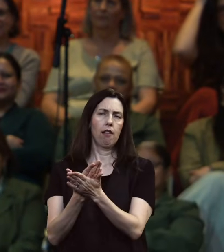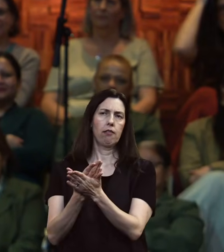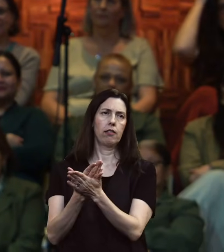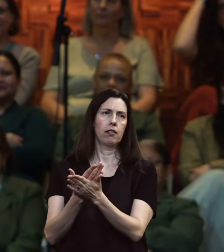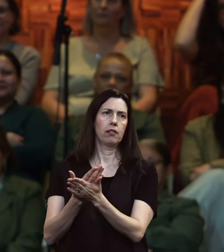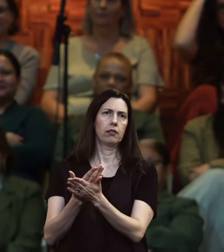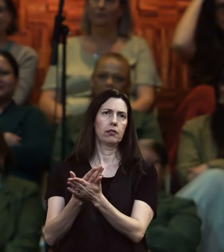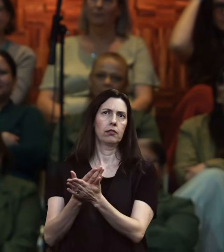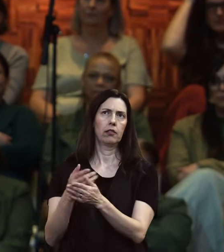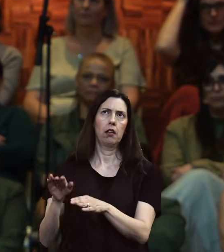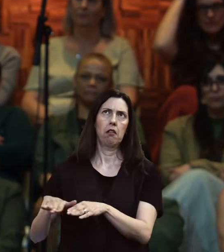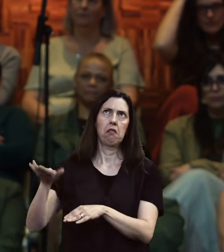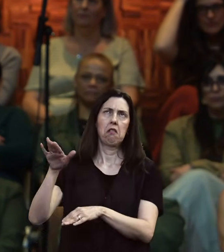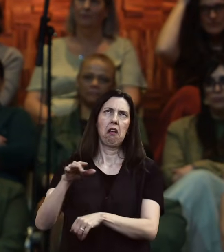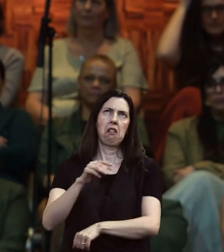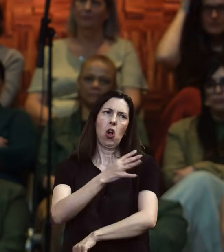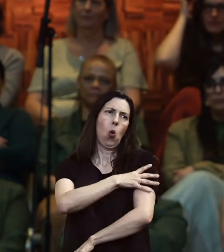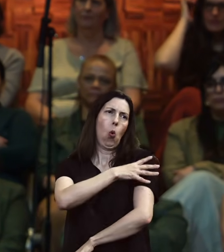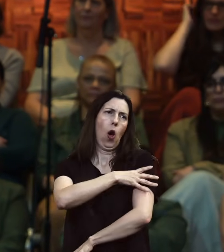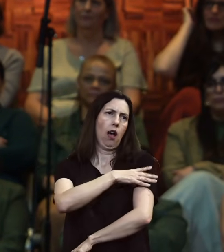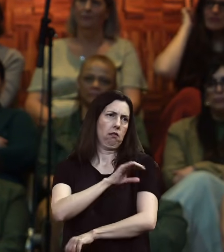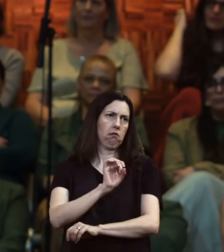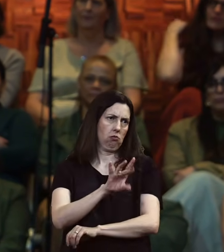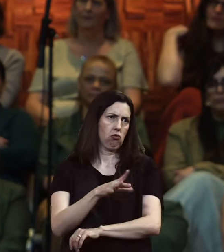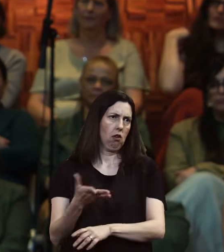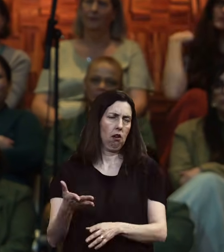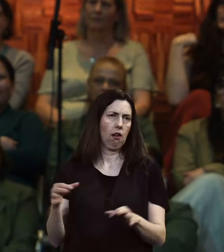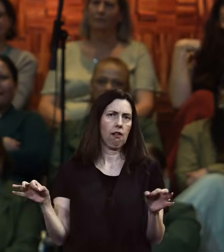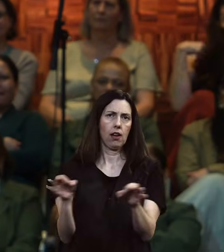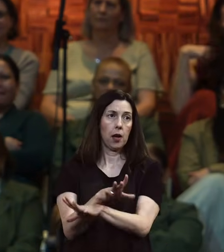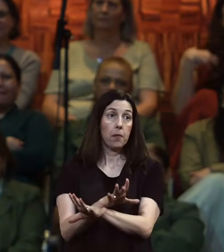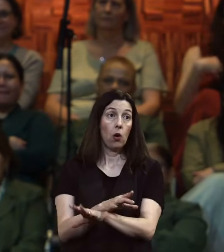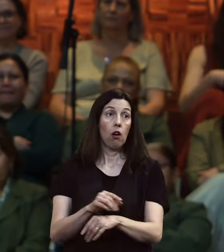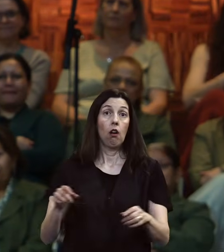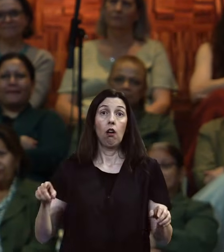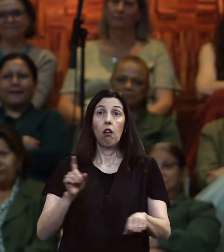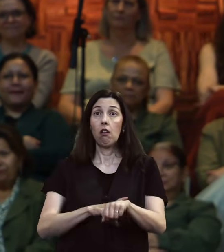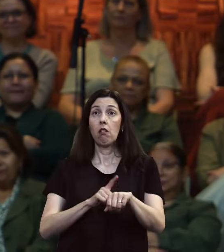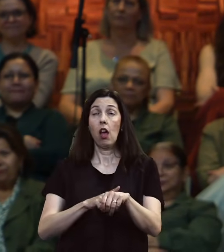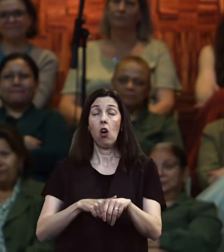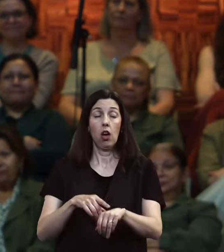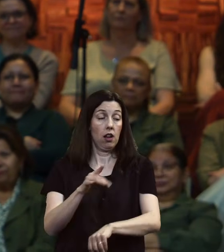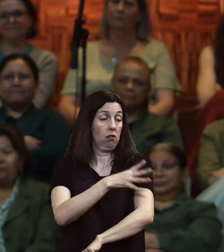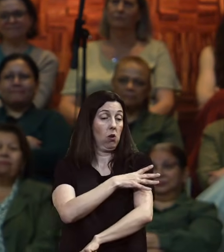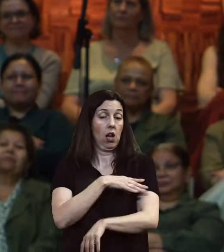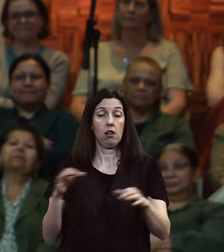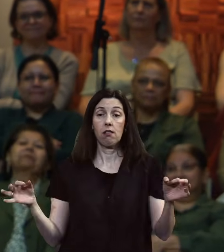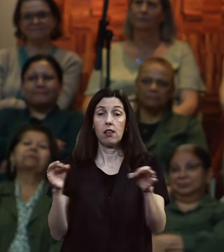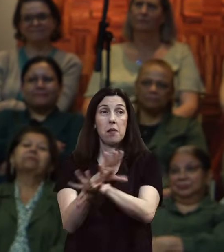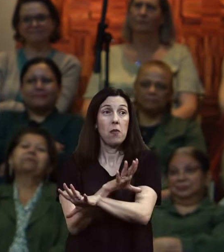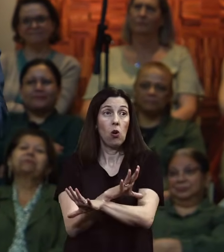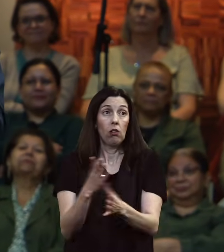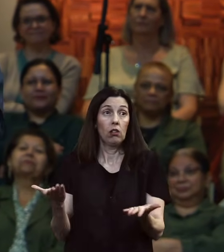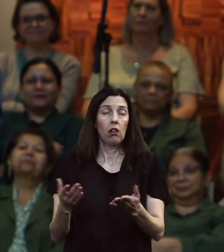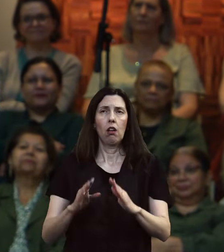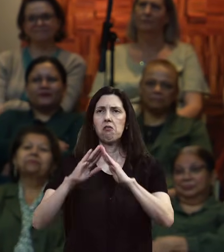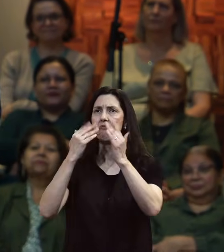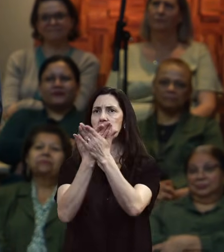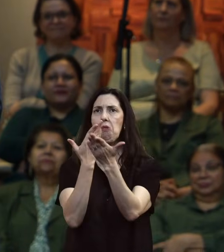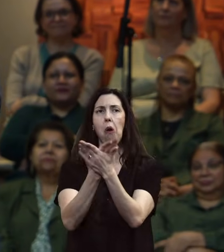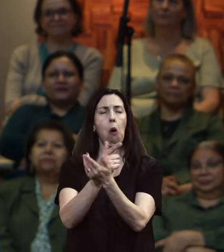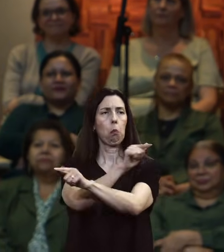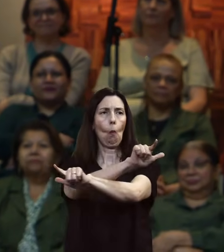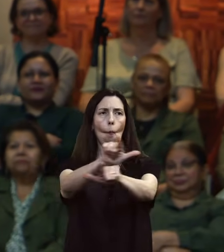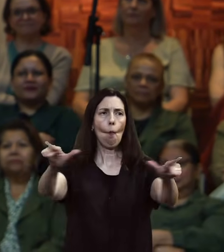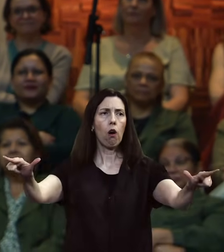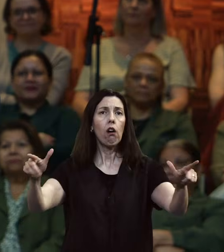menos a quarta série. E quando eu terminei, fiquei muito triste, porque eu não tinha escola e